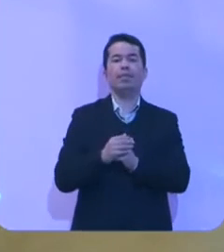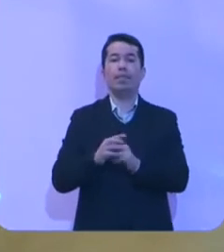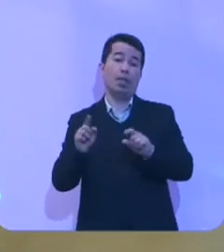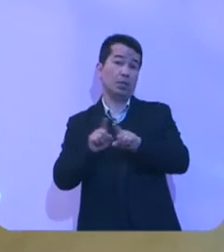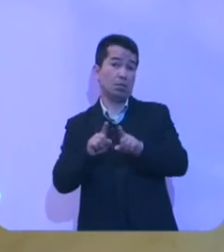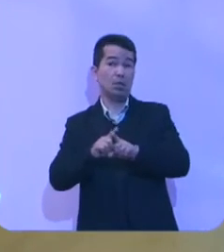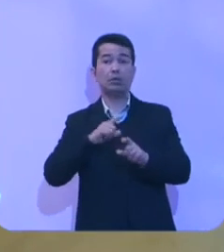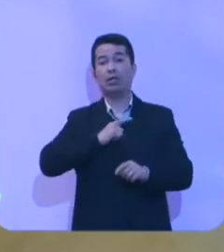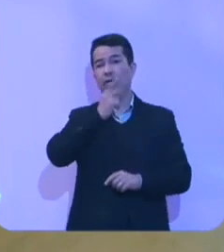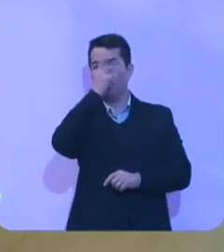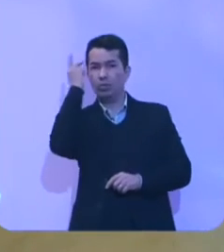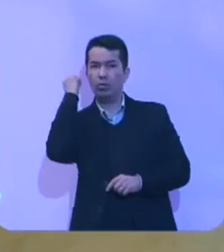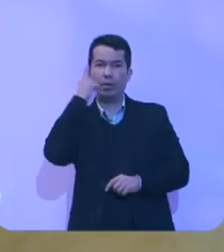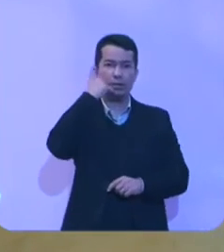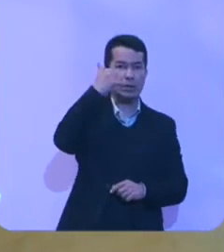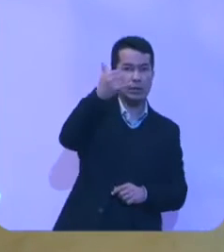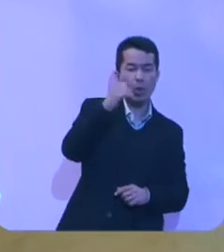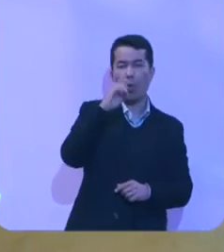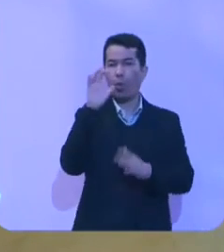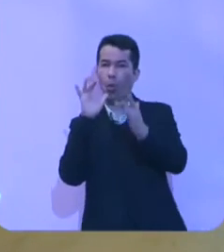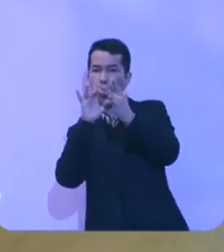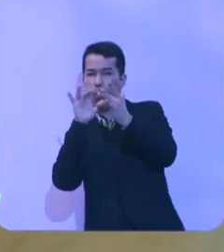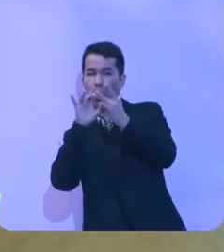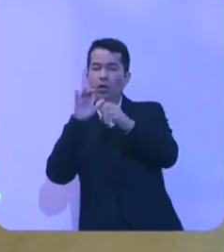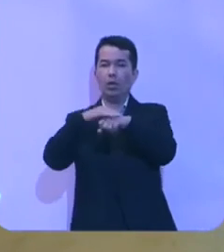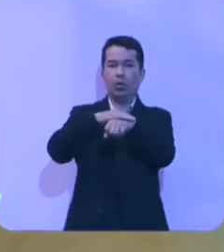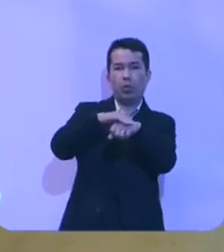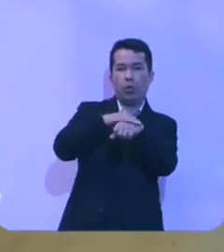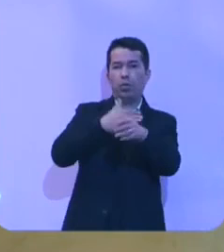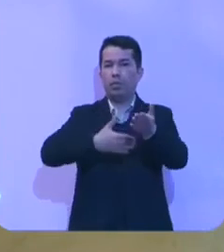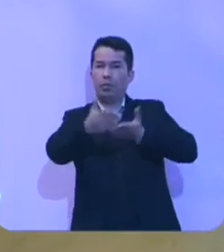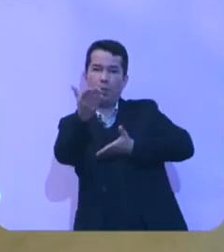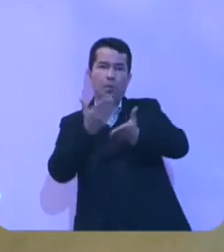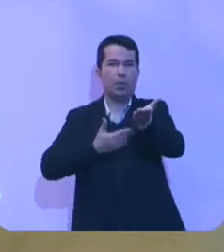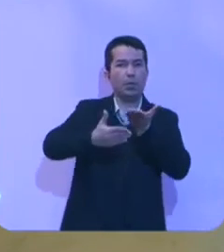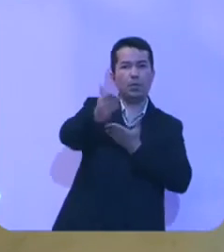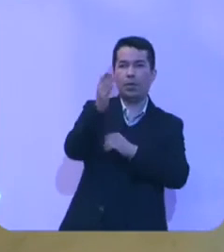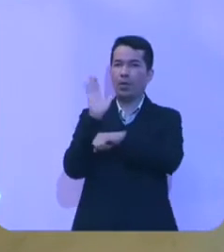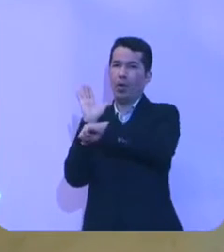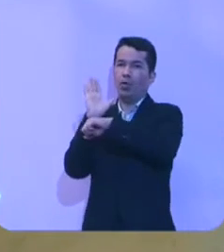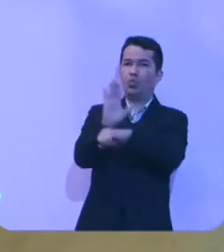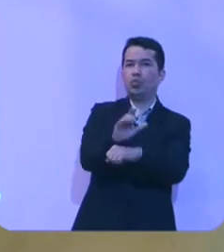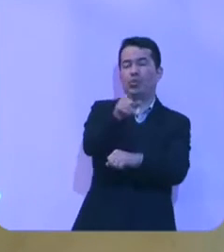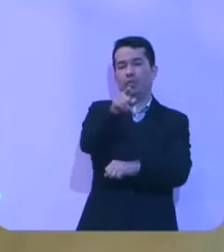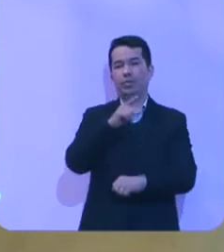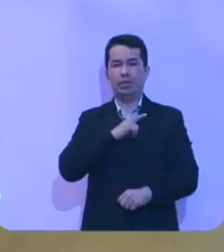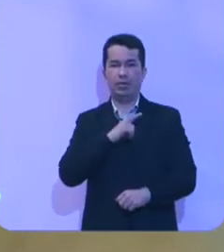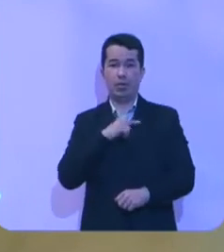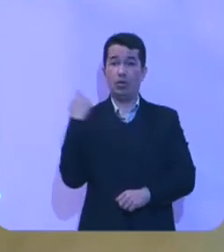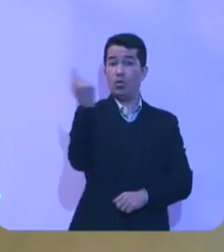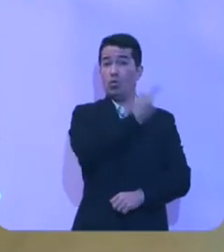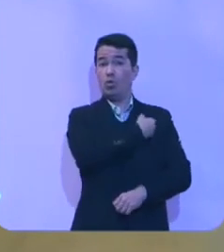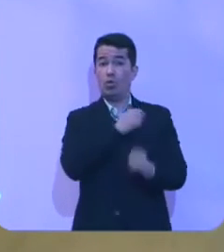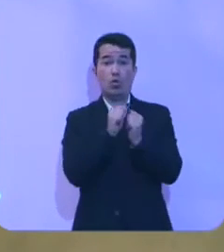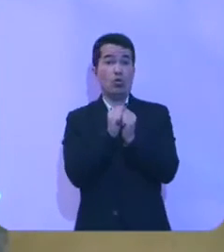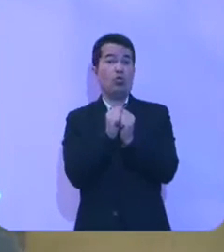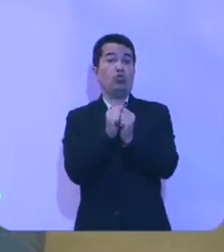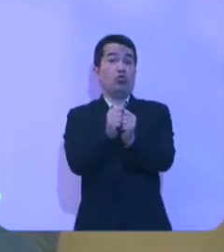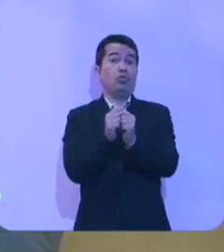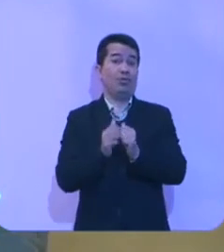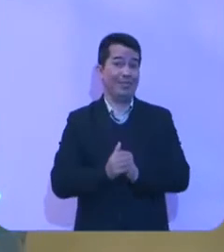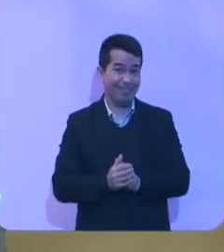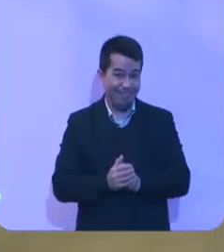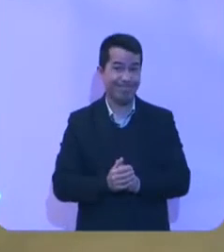ligar para você e vai fazer esse contato com você. E assim a gente vai estar caminhando junto nessa jornada de fé. E